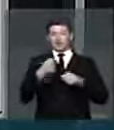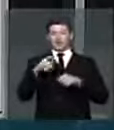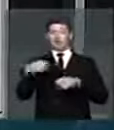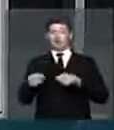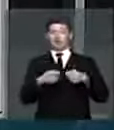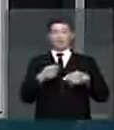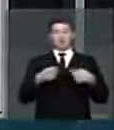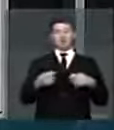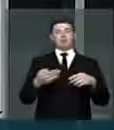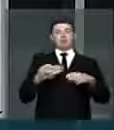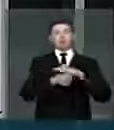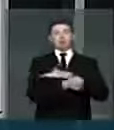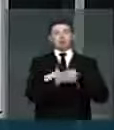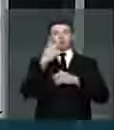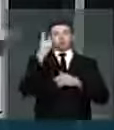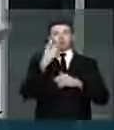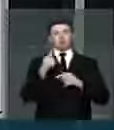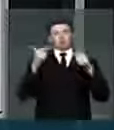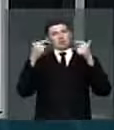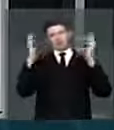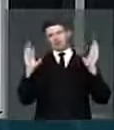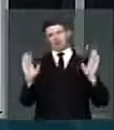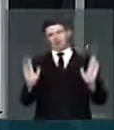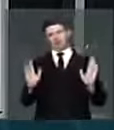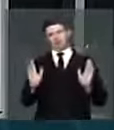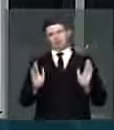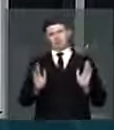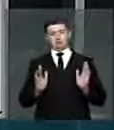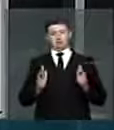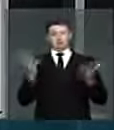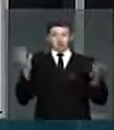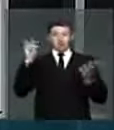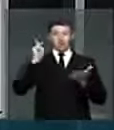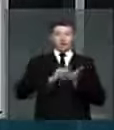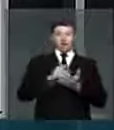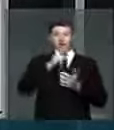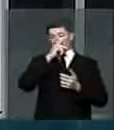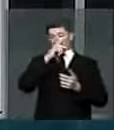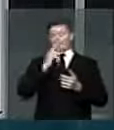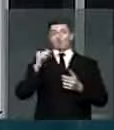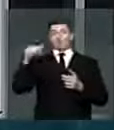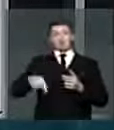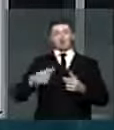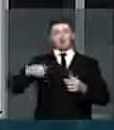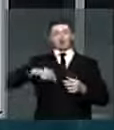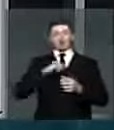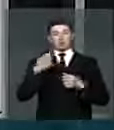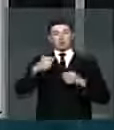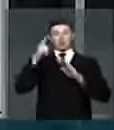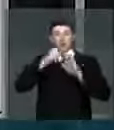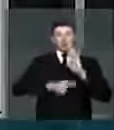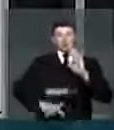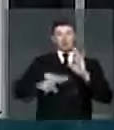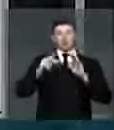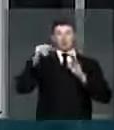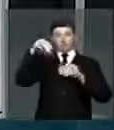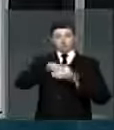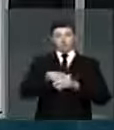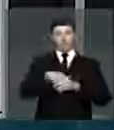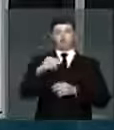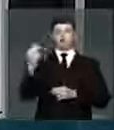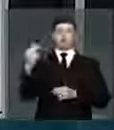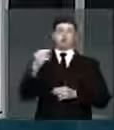vai ser o parlamentar. Não existe isso. Então, na realidade, nós precisamos dizer que voto em lista não vale. E também o